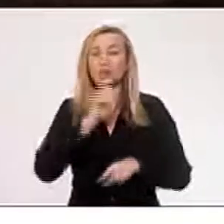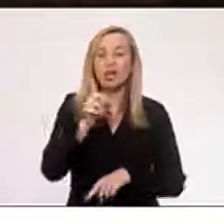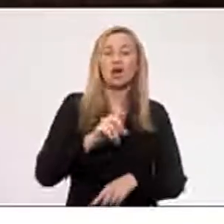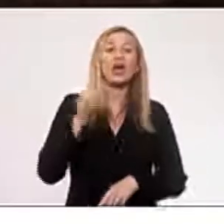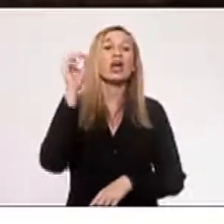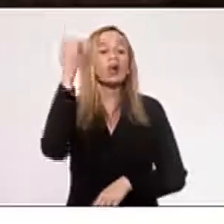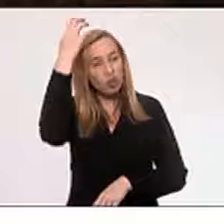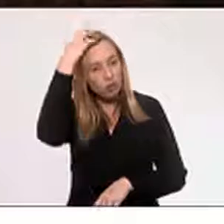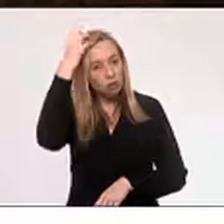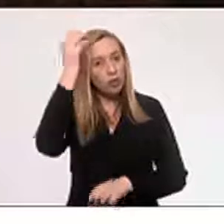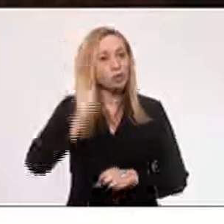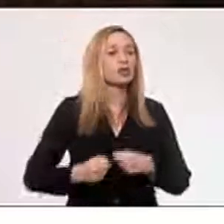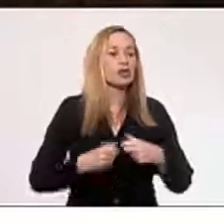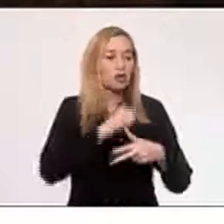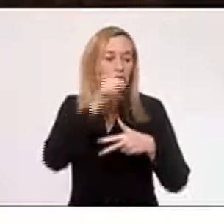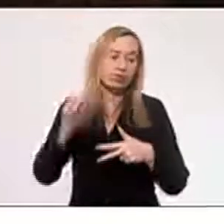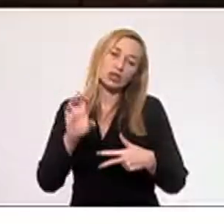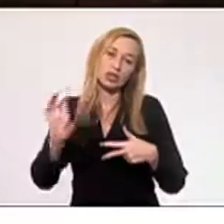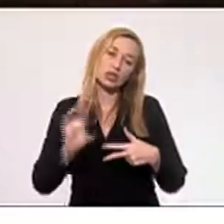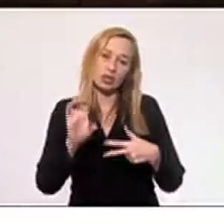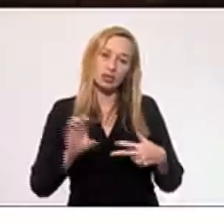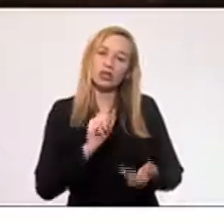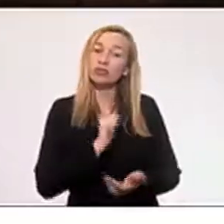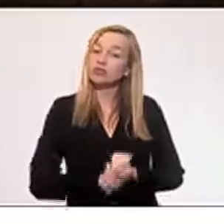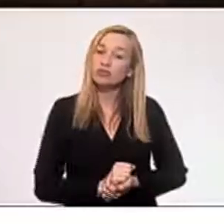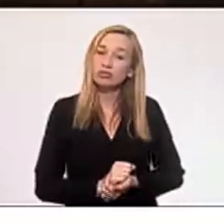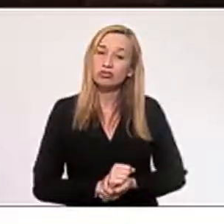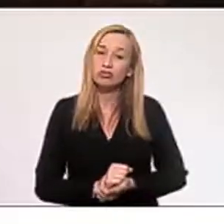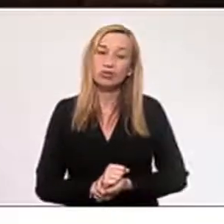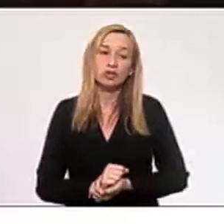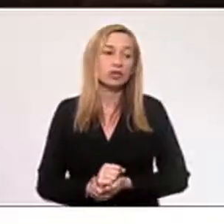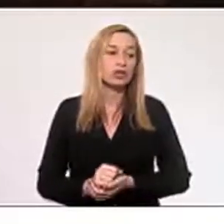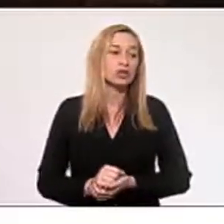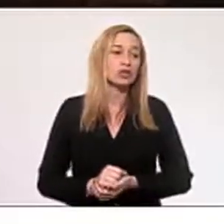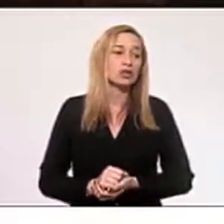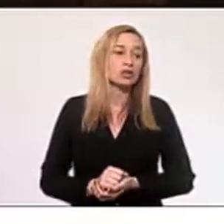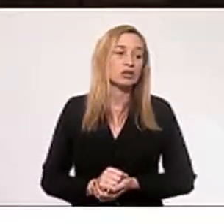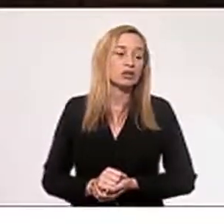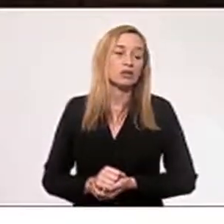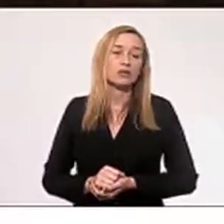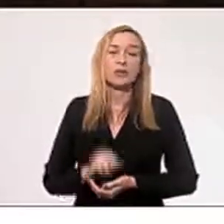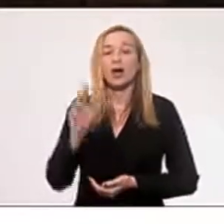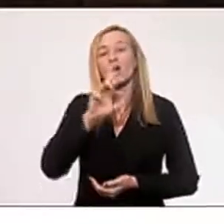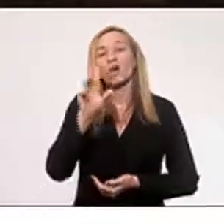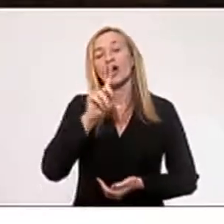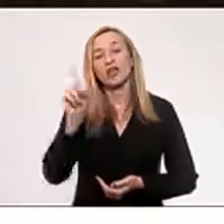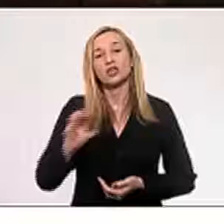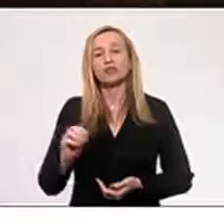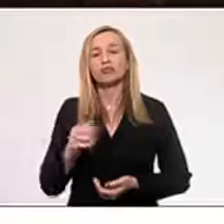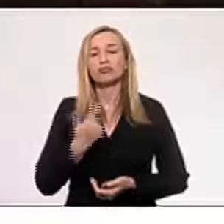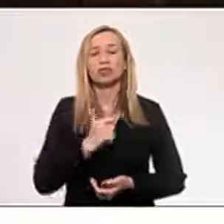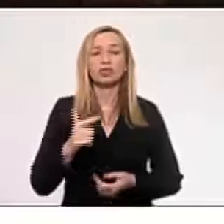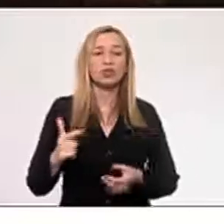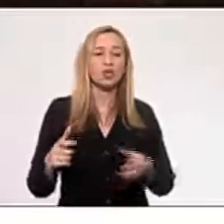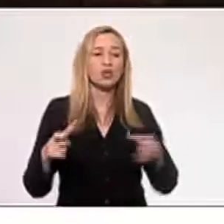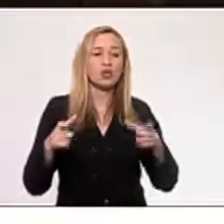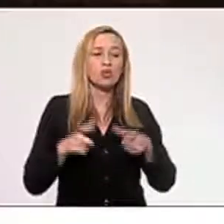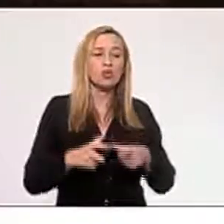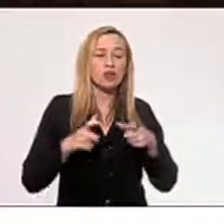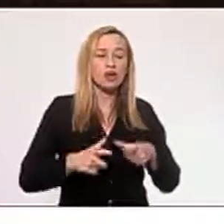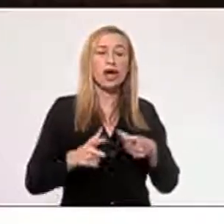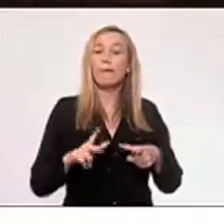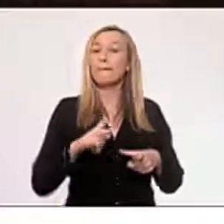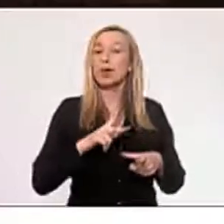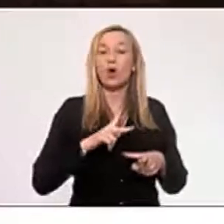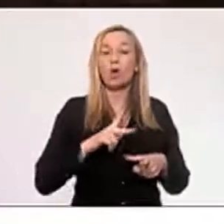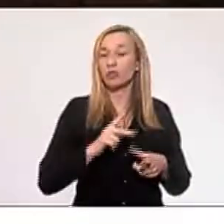outra crítica que o Conselho faz ao UESO é que para se credenciar como universidade, que a UESO não tem um campus, não tem uma sede. Isso não é culpa da UESO, é culpa do